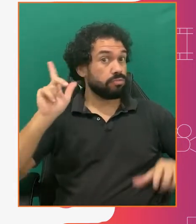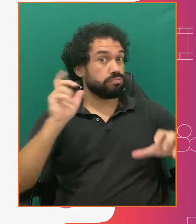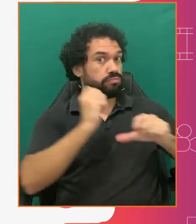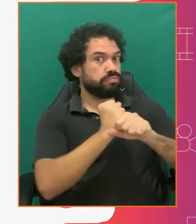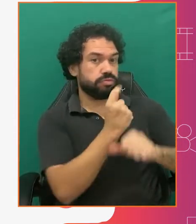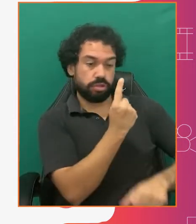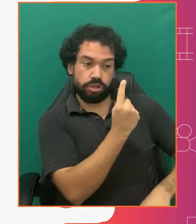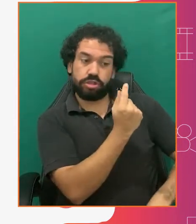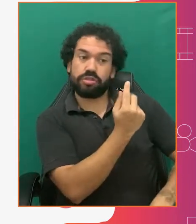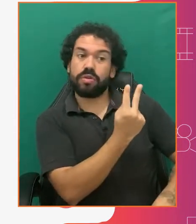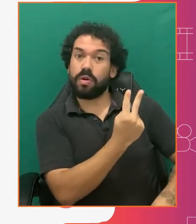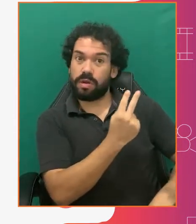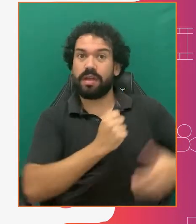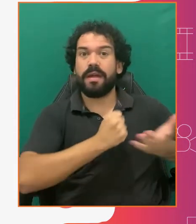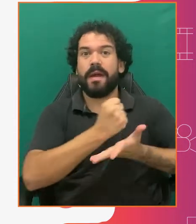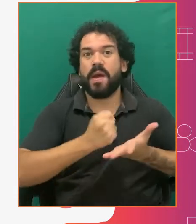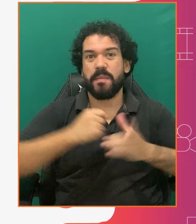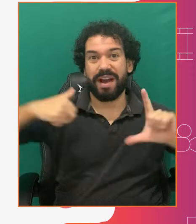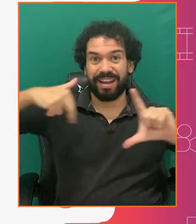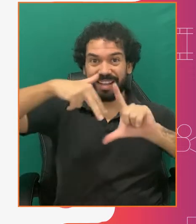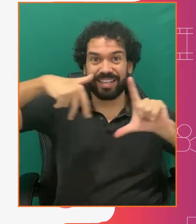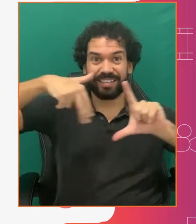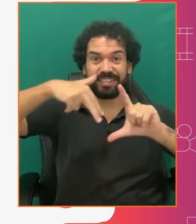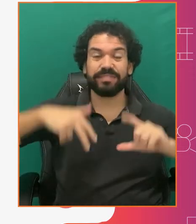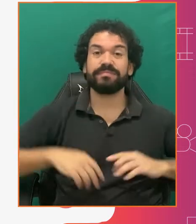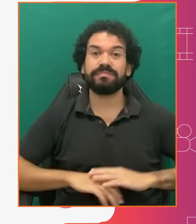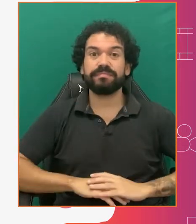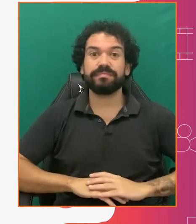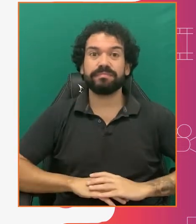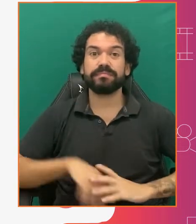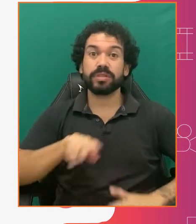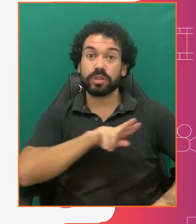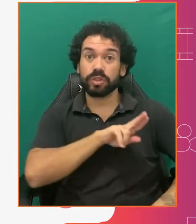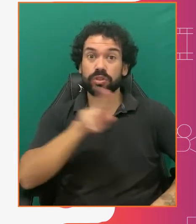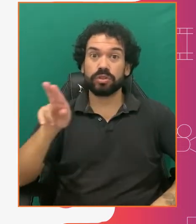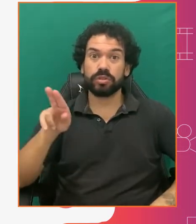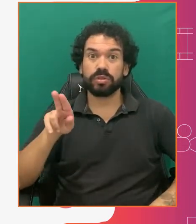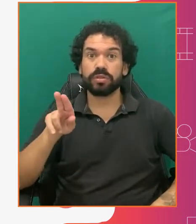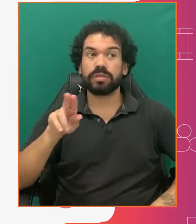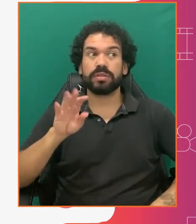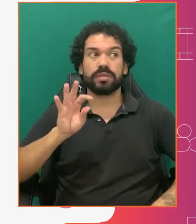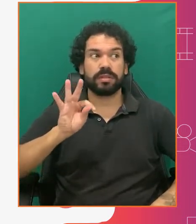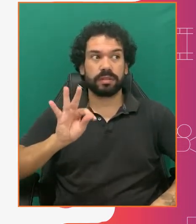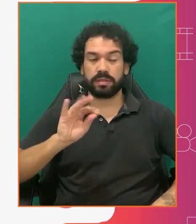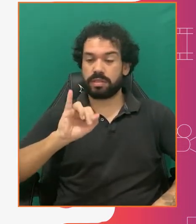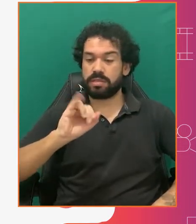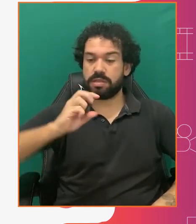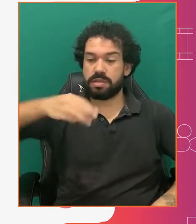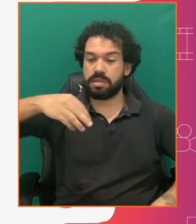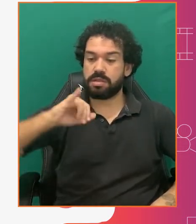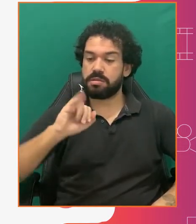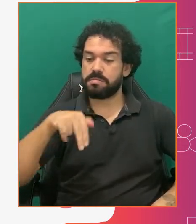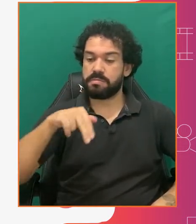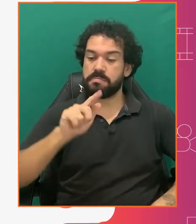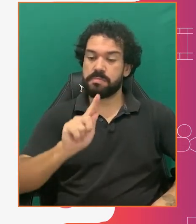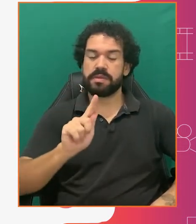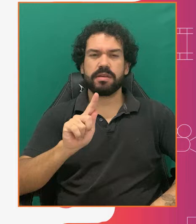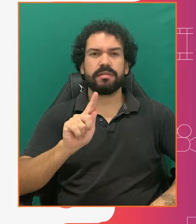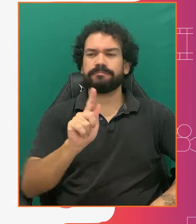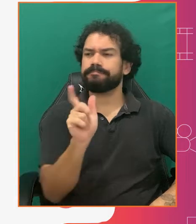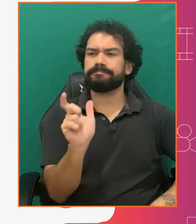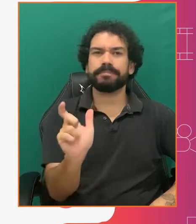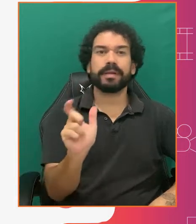dos 12 princípios fundamentais da animação, conhecido como timing. É uma palavra que é